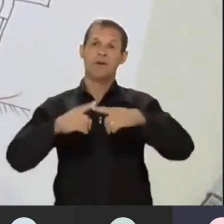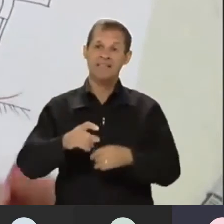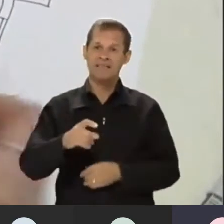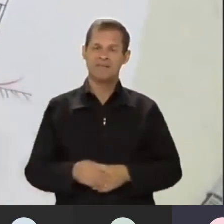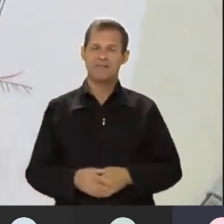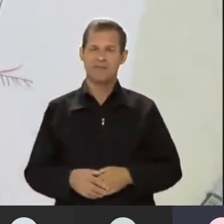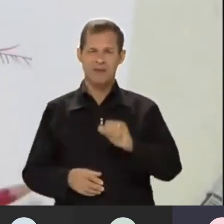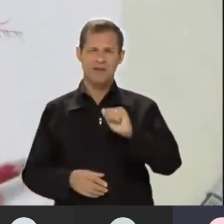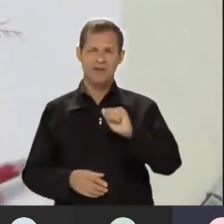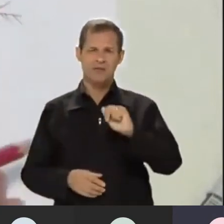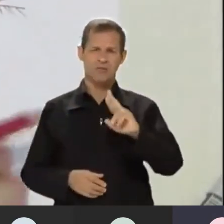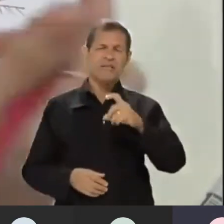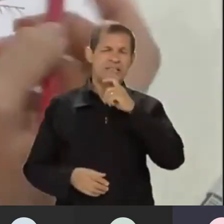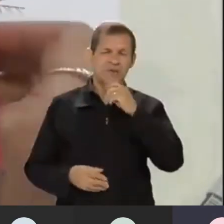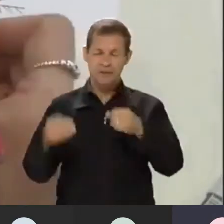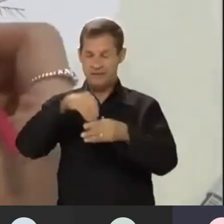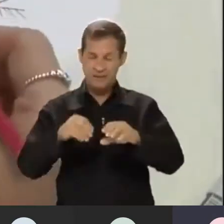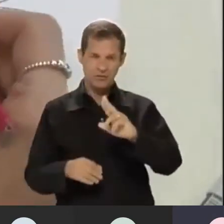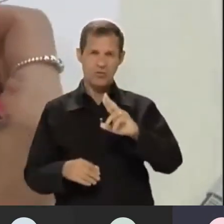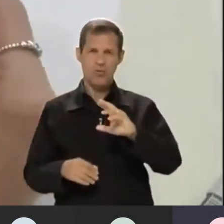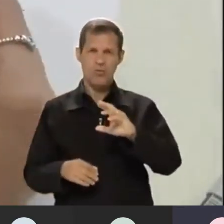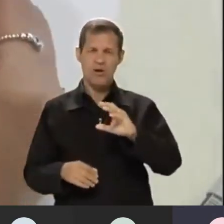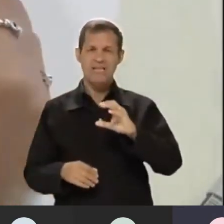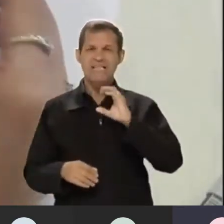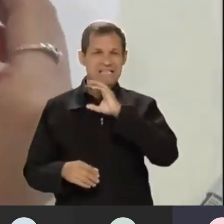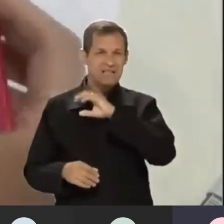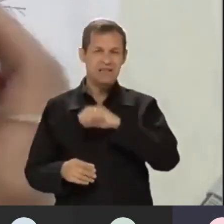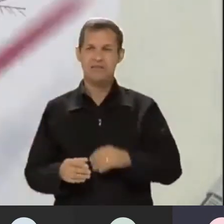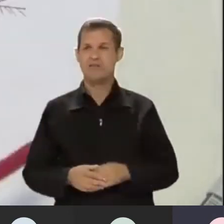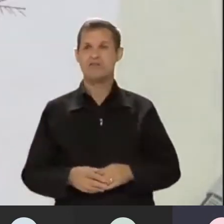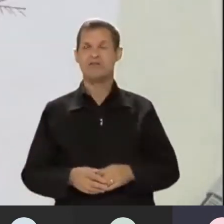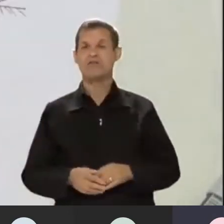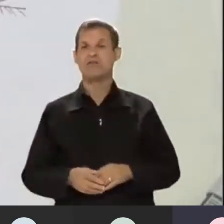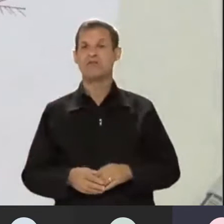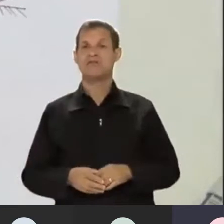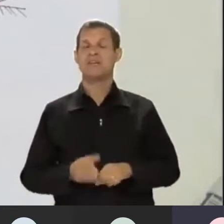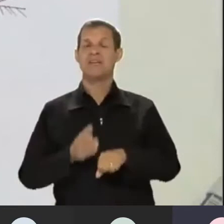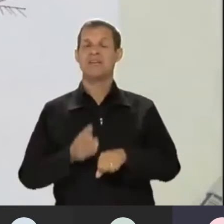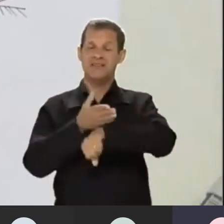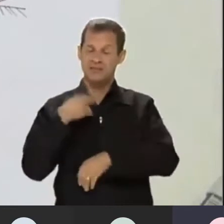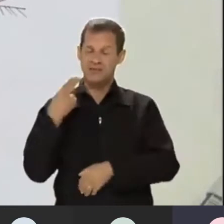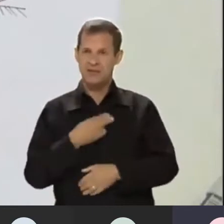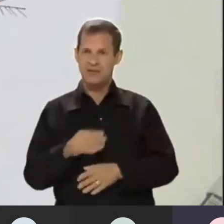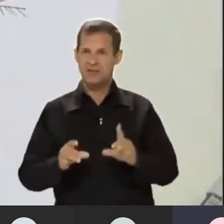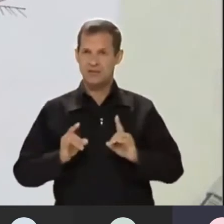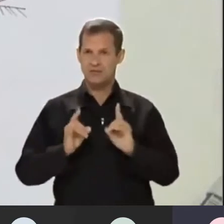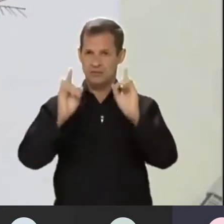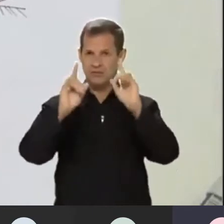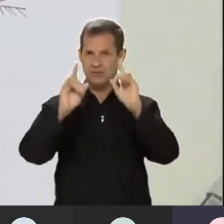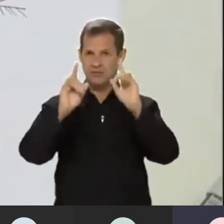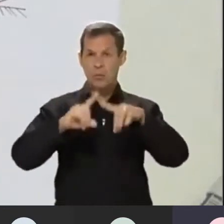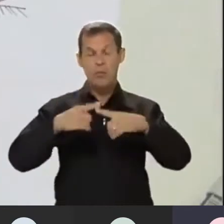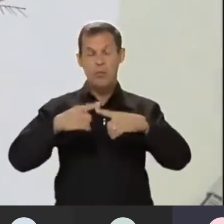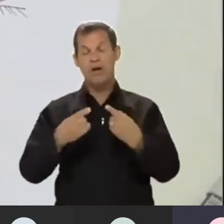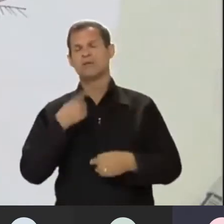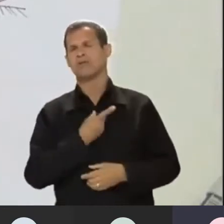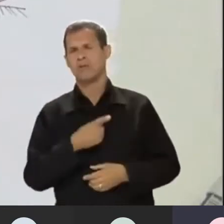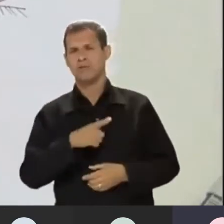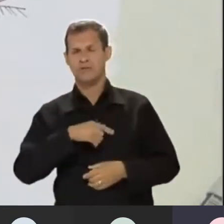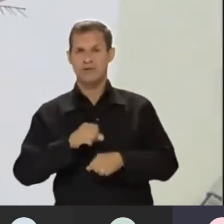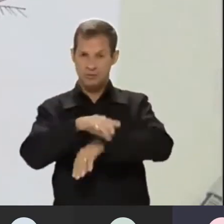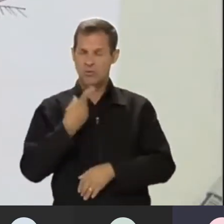ar mais frio fica na parte inferior, e aí o ar mais quente ele tende a subir e sair dessa nossa edificação, tá? Se a